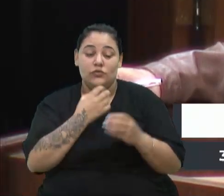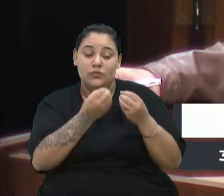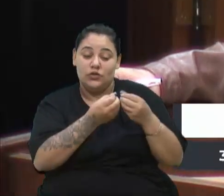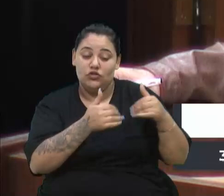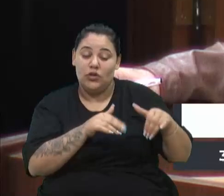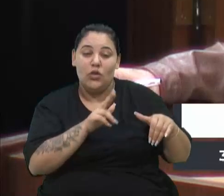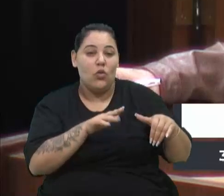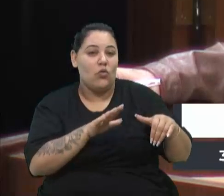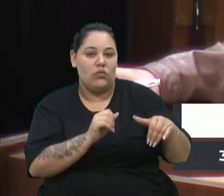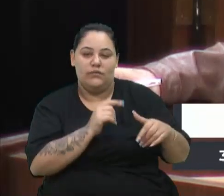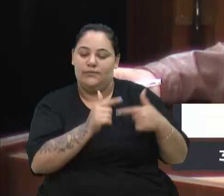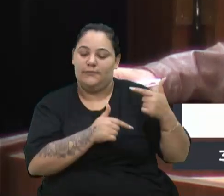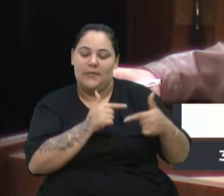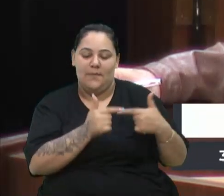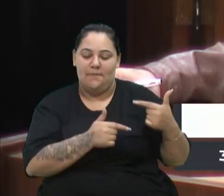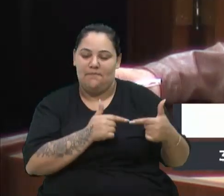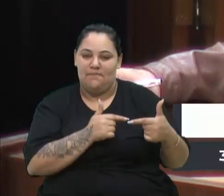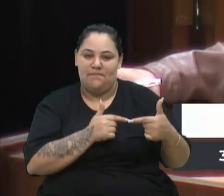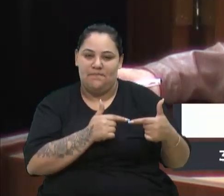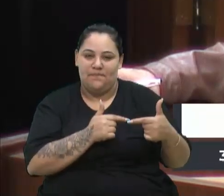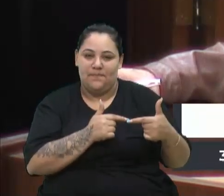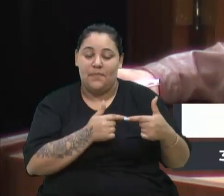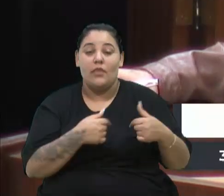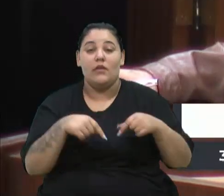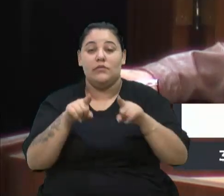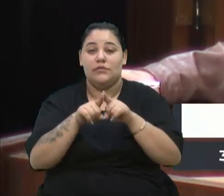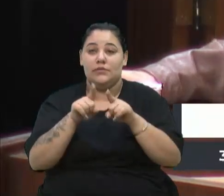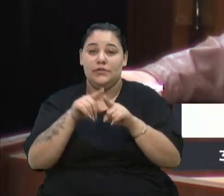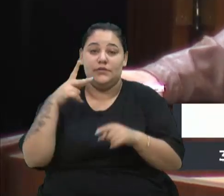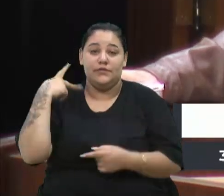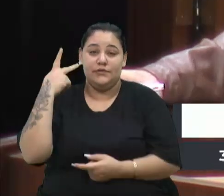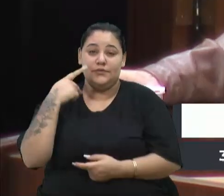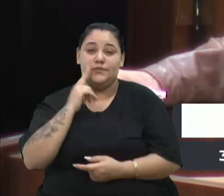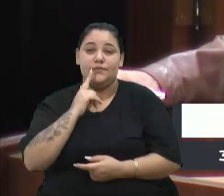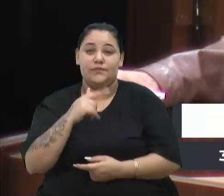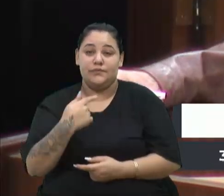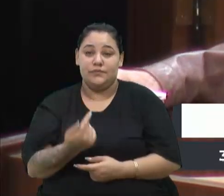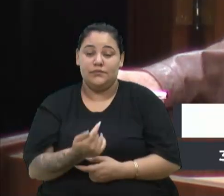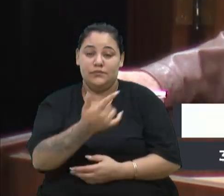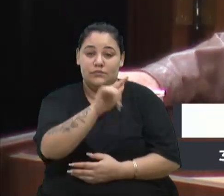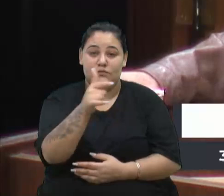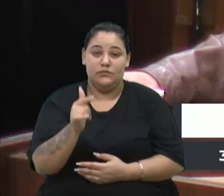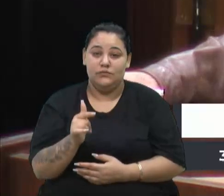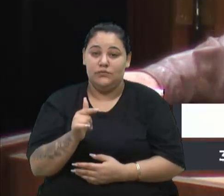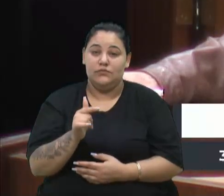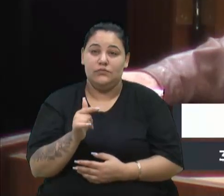os trabalhos da frente. Inclusive, vereadora Grades e demais colegas,